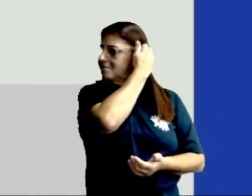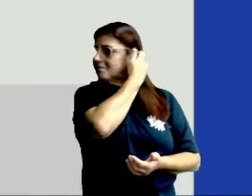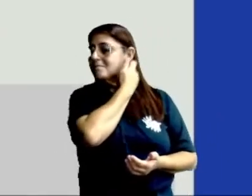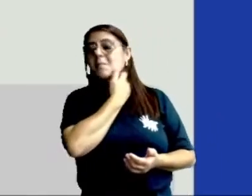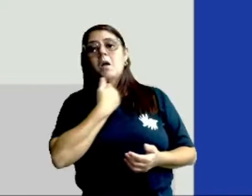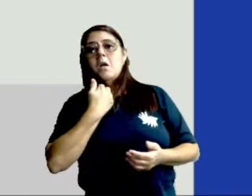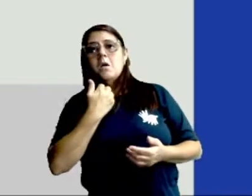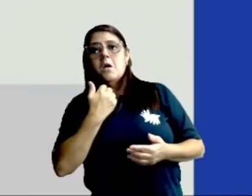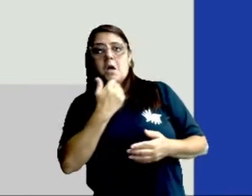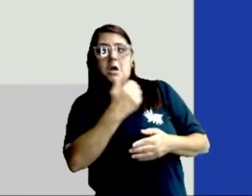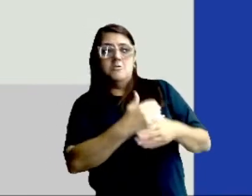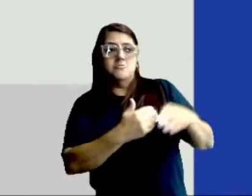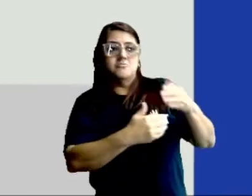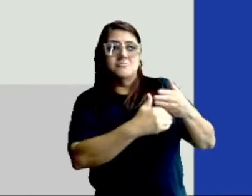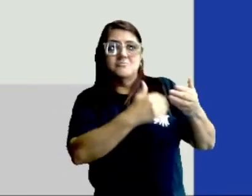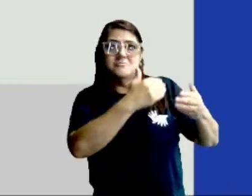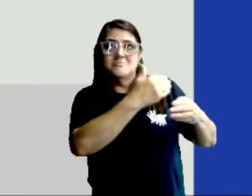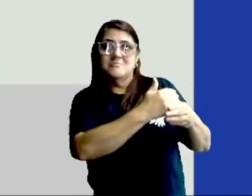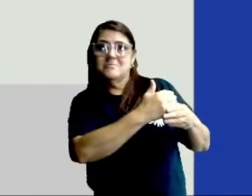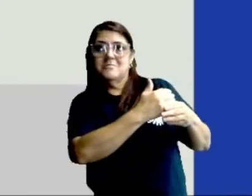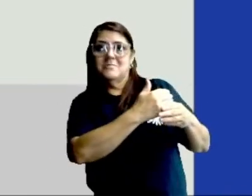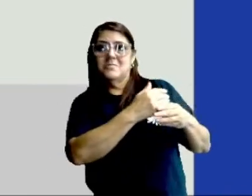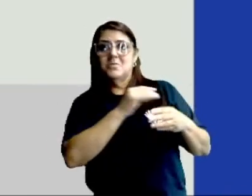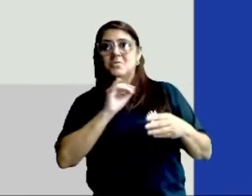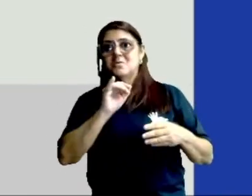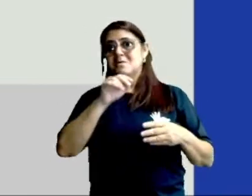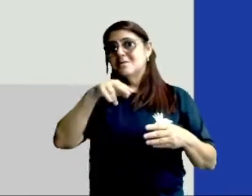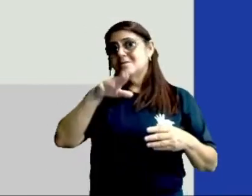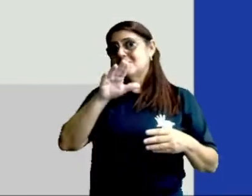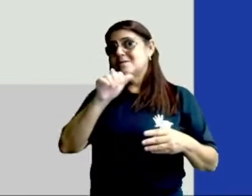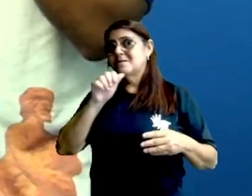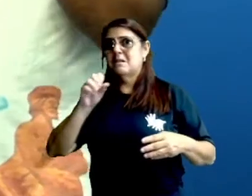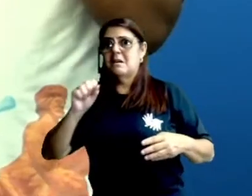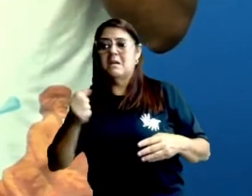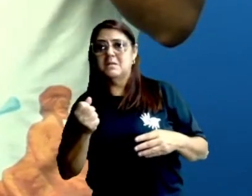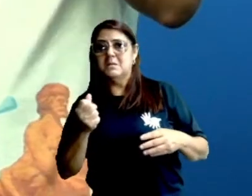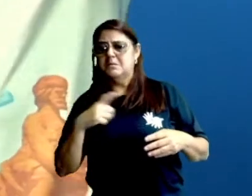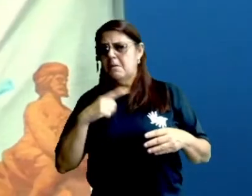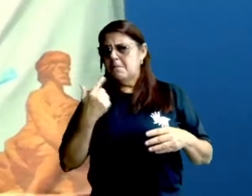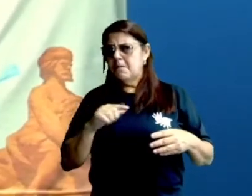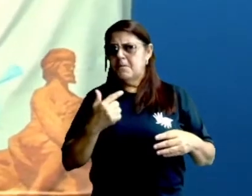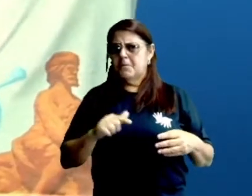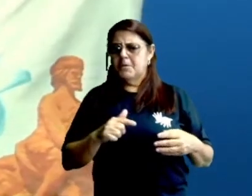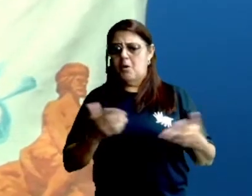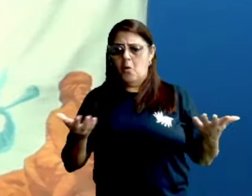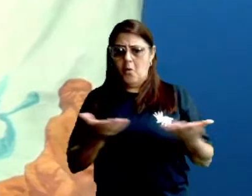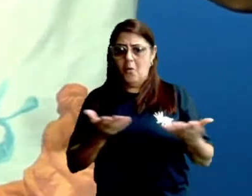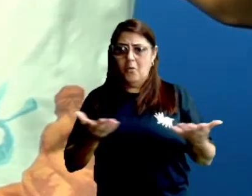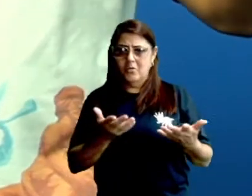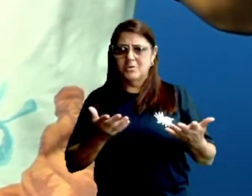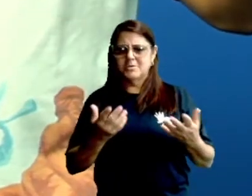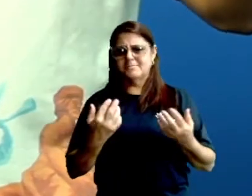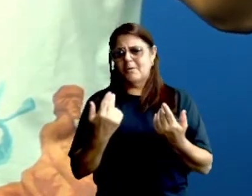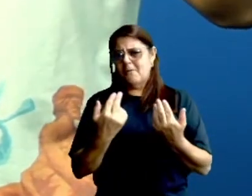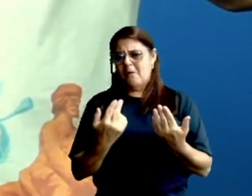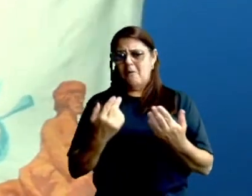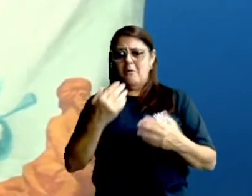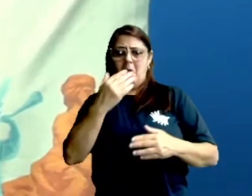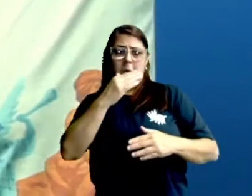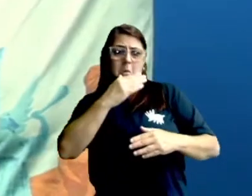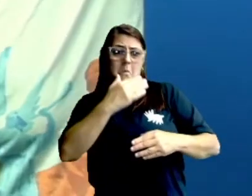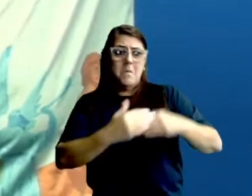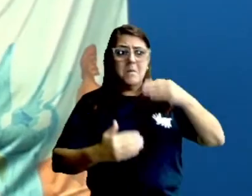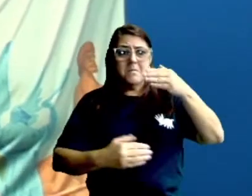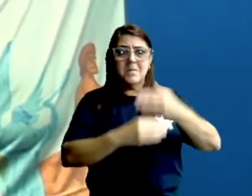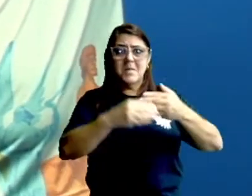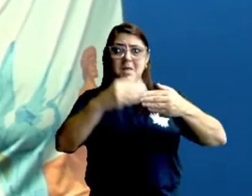as construções dos Incas, E o interessante é que eles não utilizavam... Hoje, quando a gente faz a construção das nossas casas, os